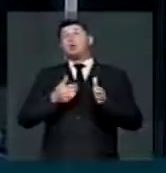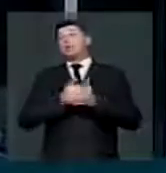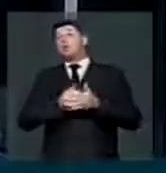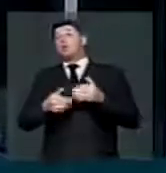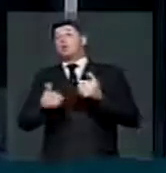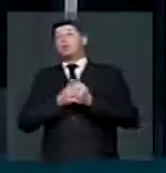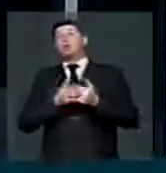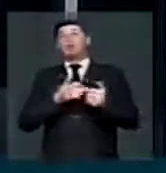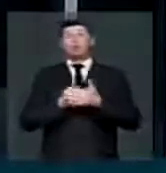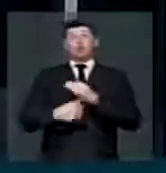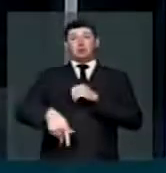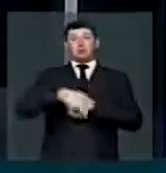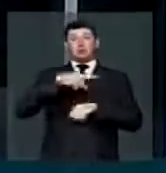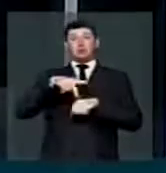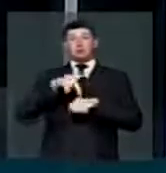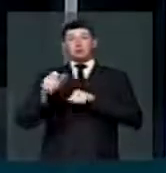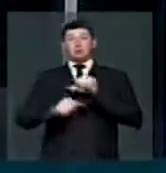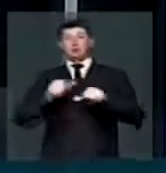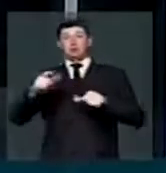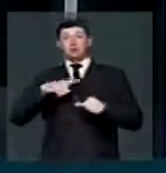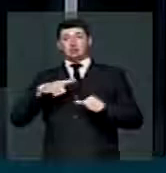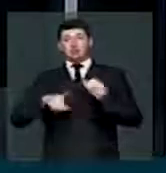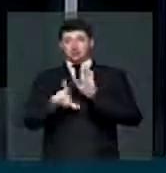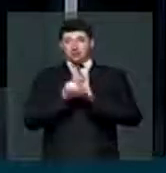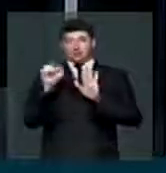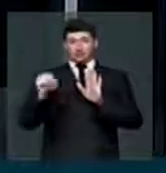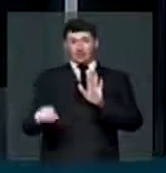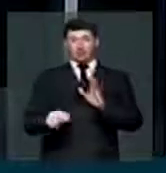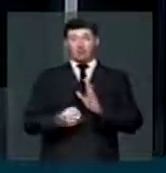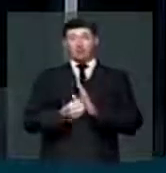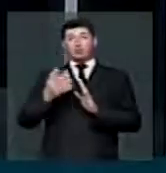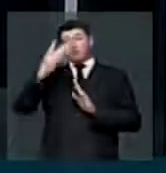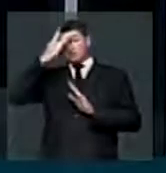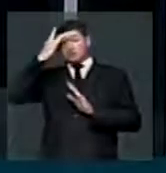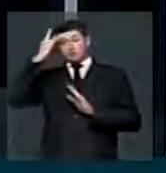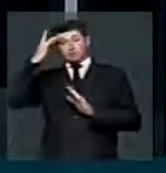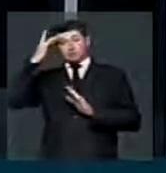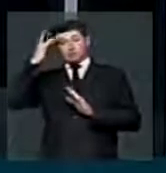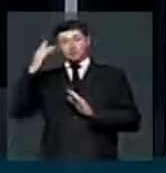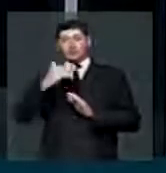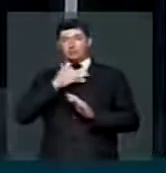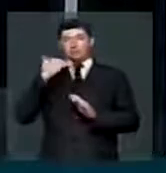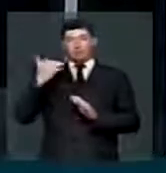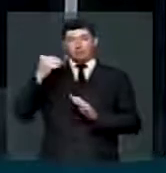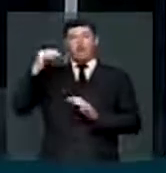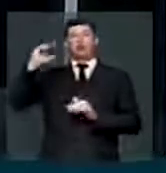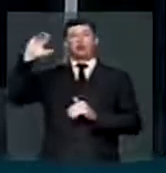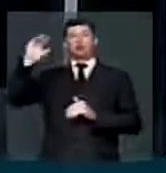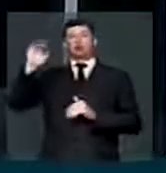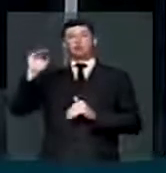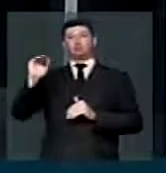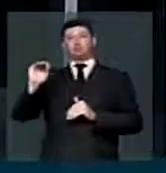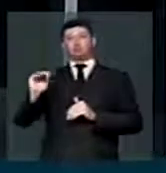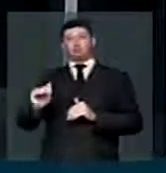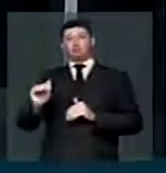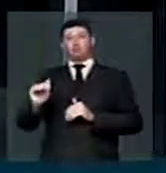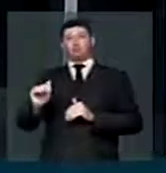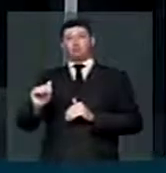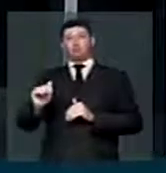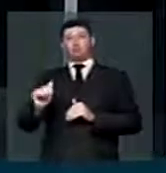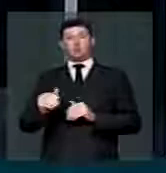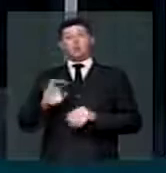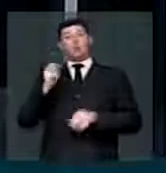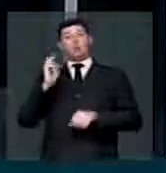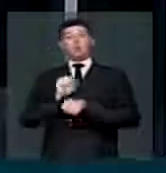país onde houve uma mudança dessa legislação, o número de acidentes estabilizou ou foi